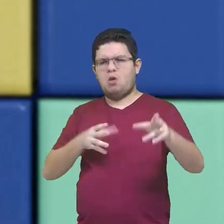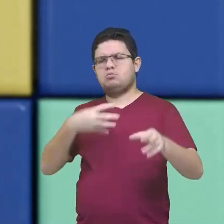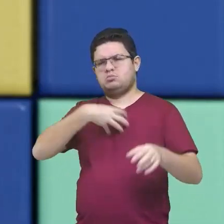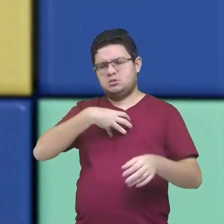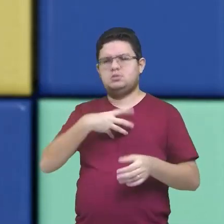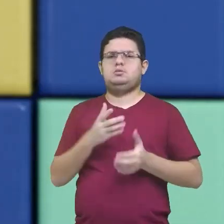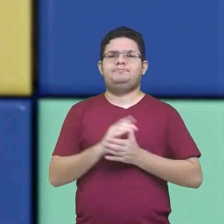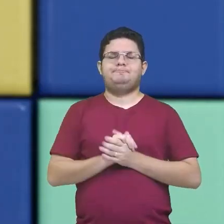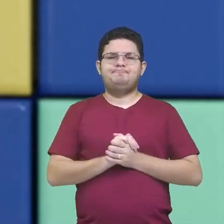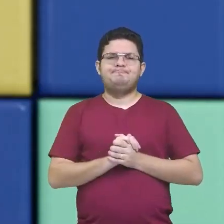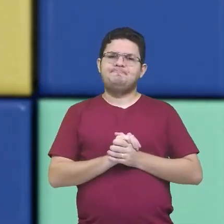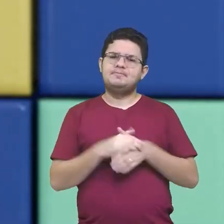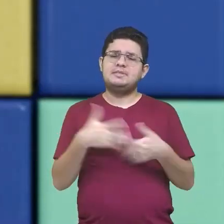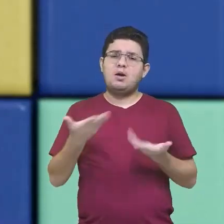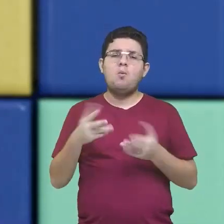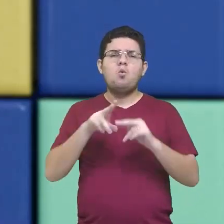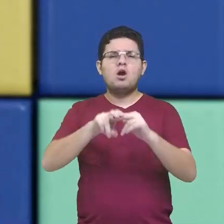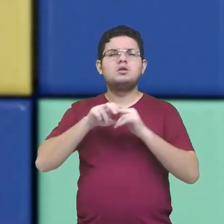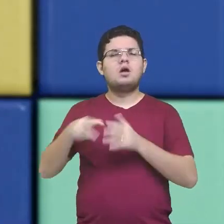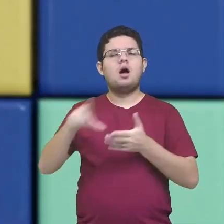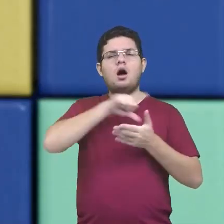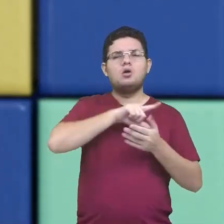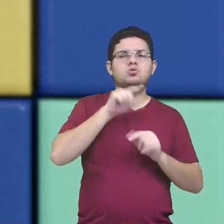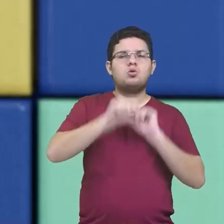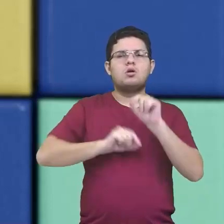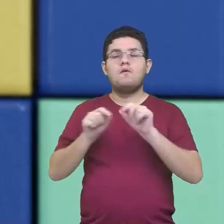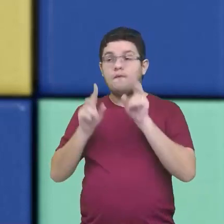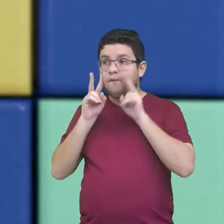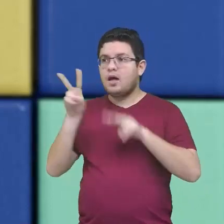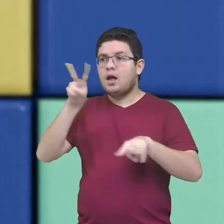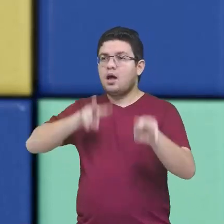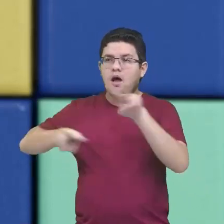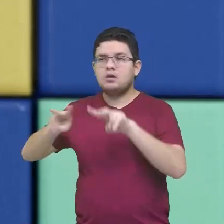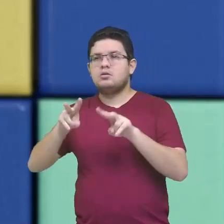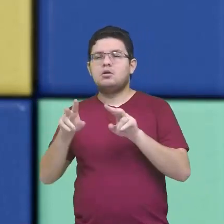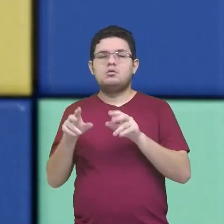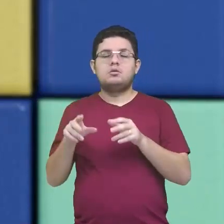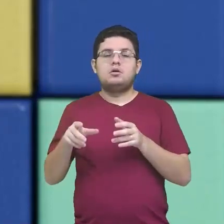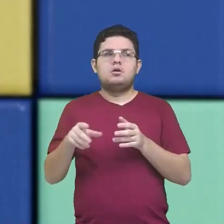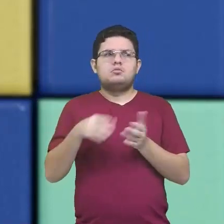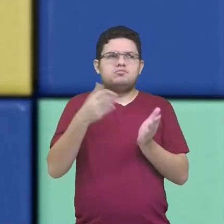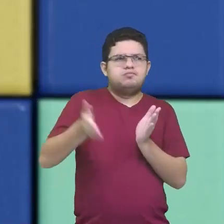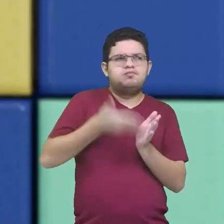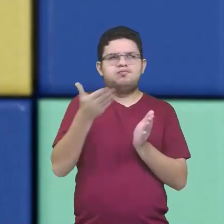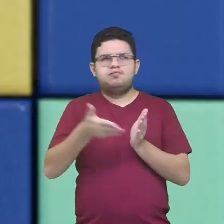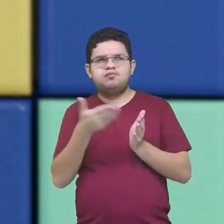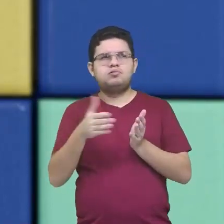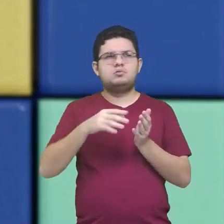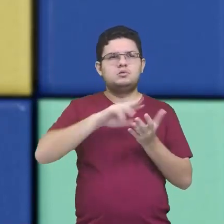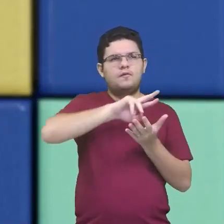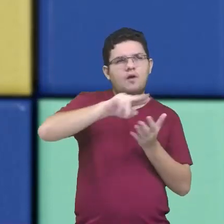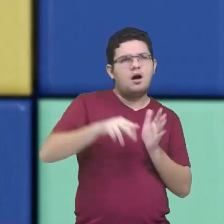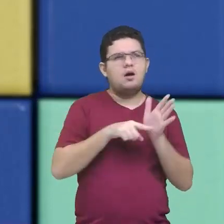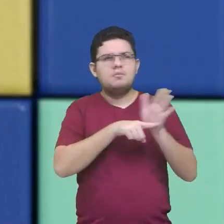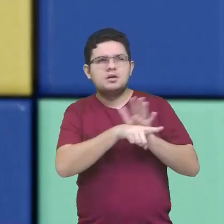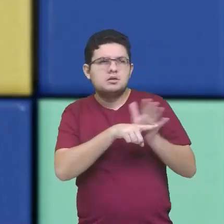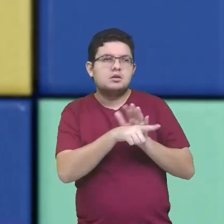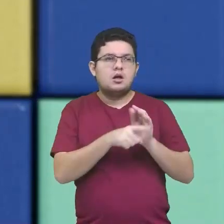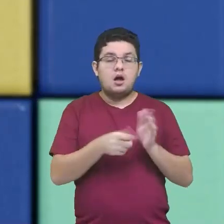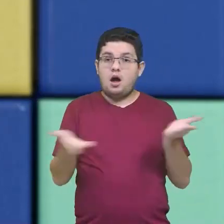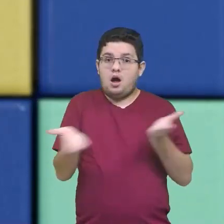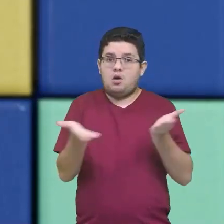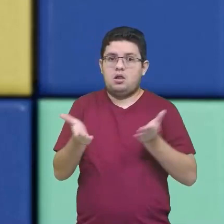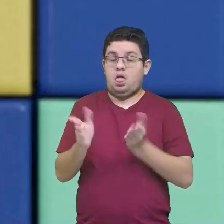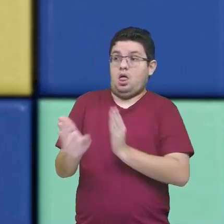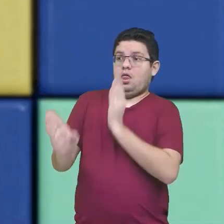esses artistas, né, em figuras em livros, em sites na internet, não é? E aí o que